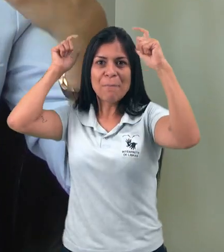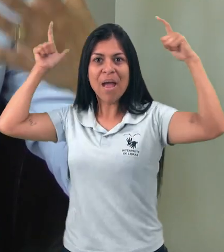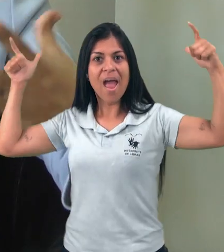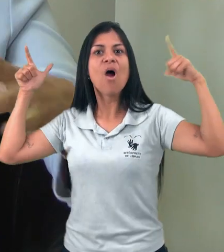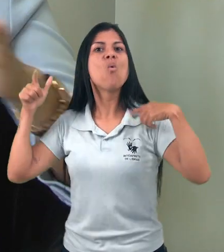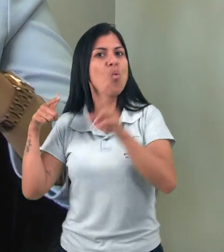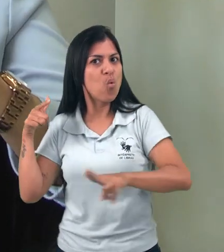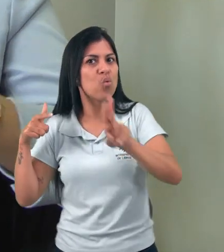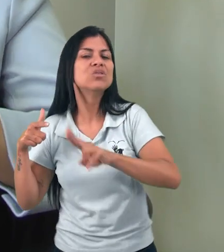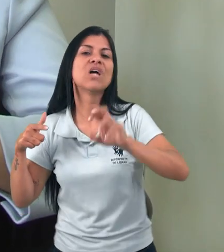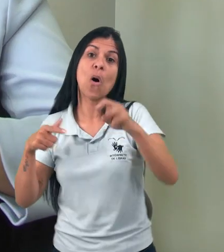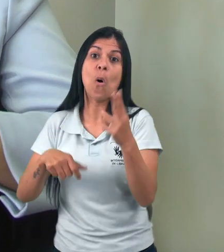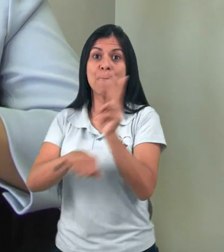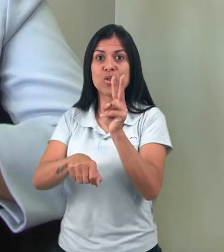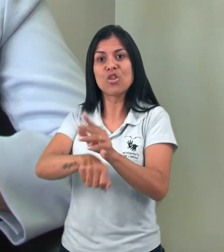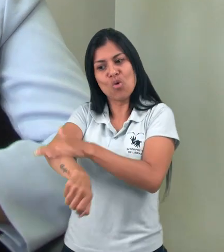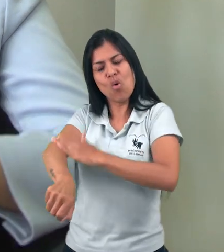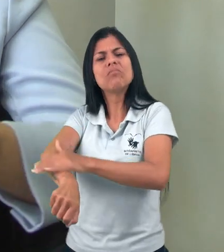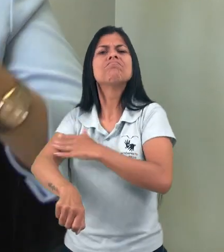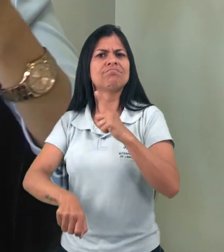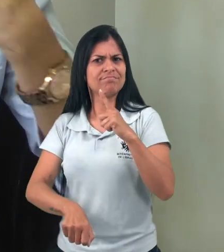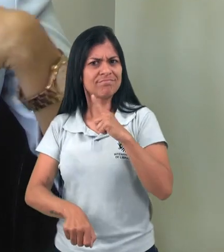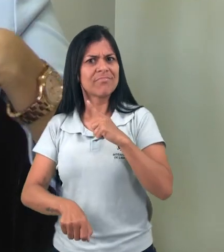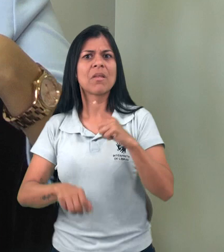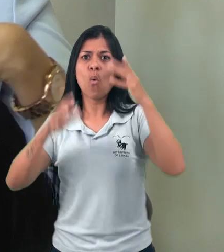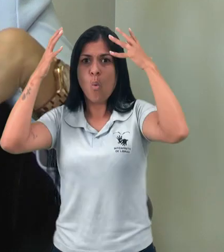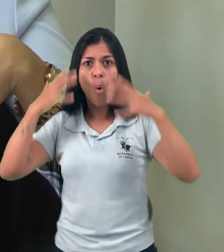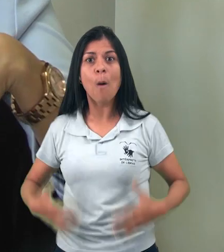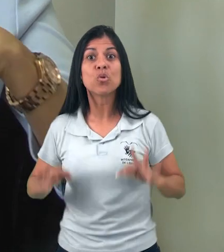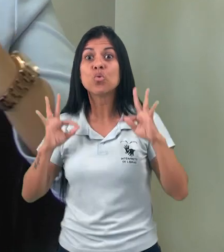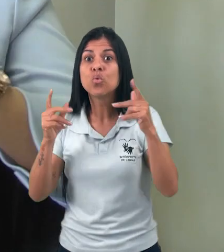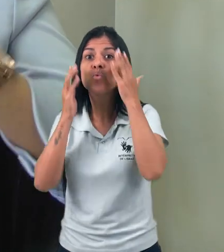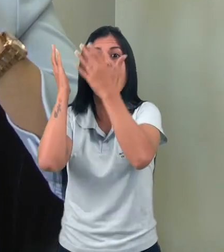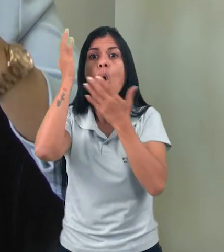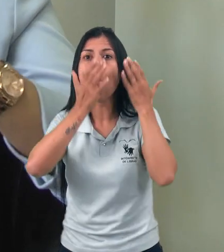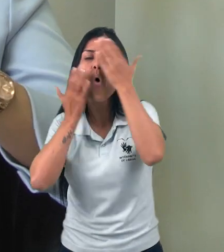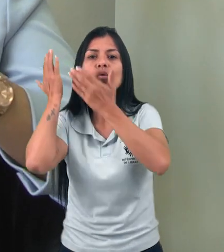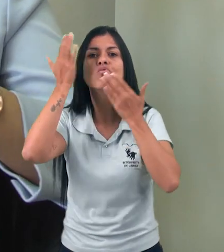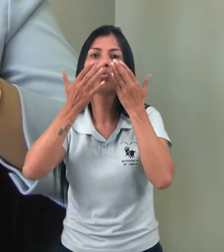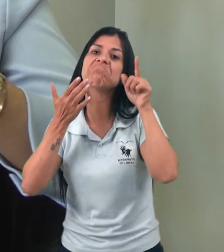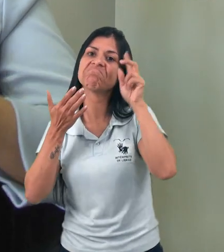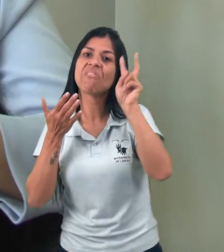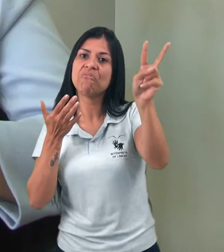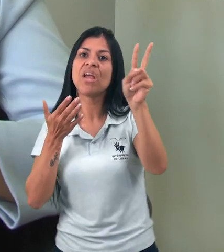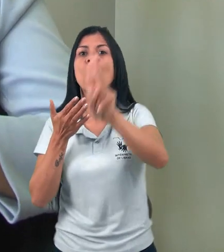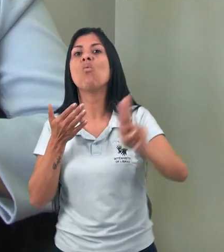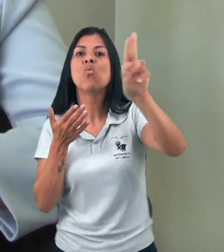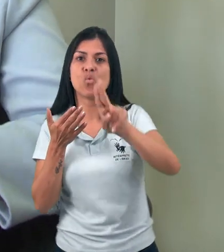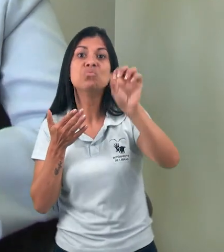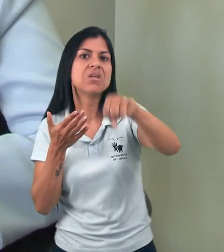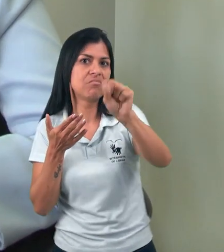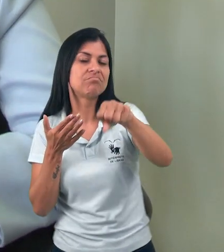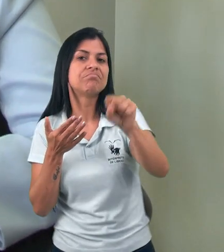comprida, o chapelão e o protetor solar. Embora deva ser usado no corpo todo, pelo menos no rosto,